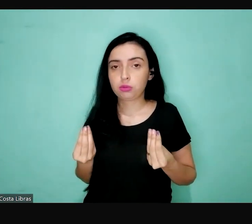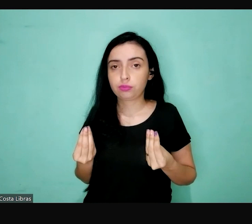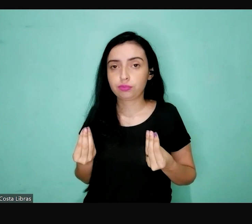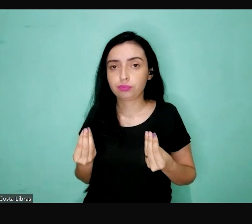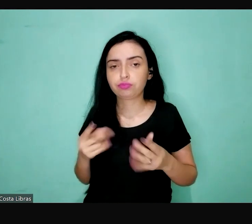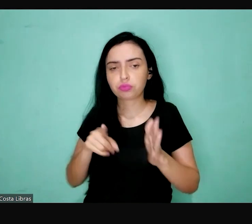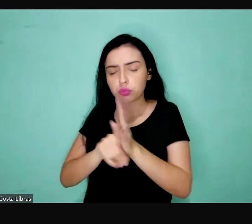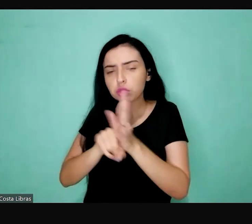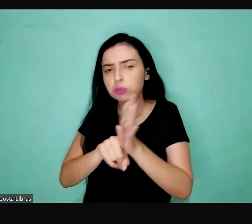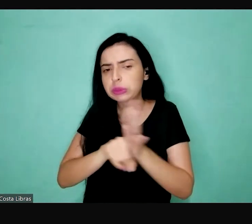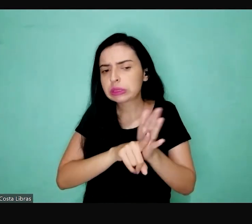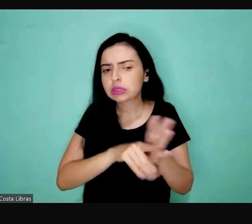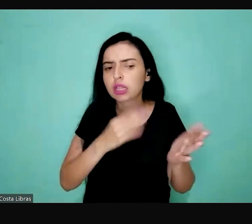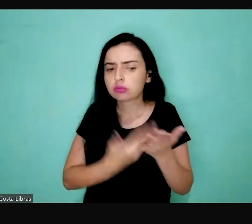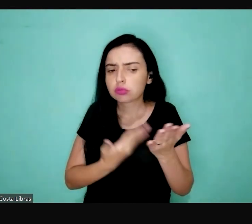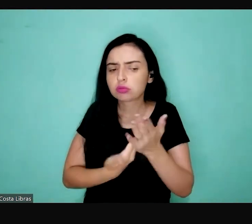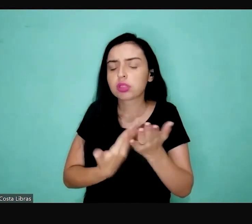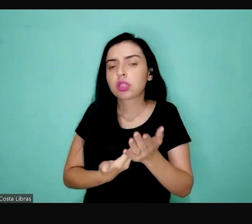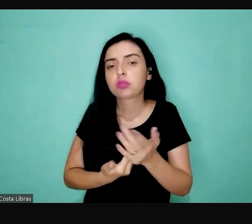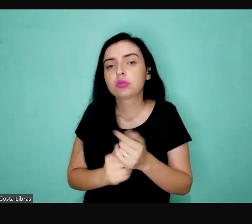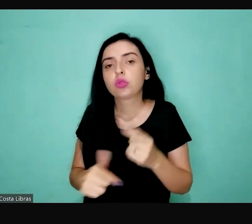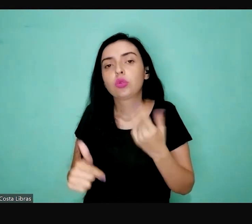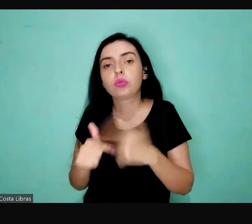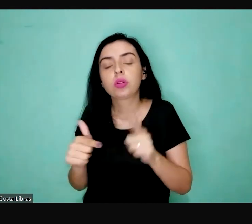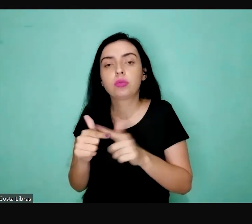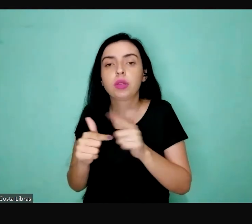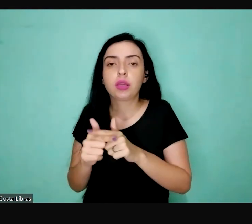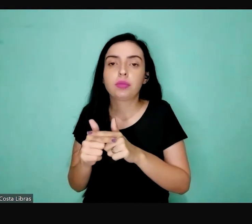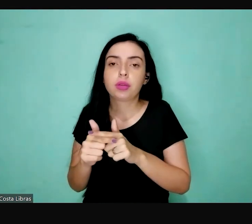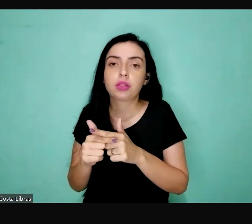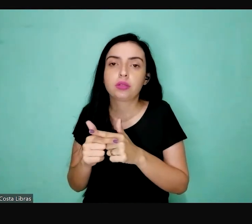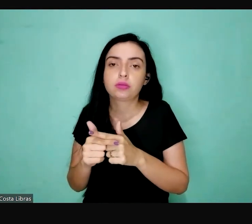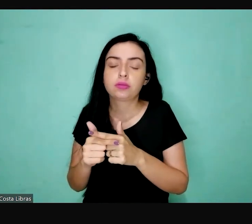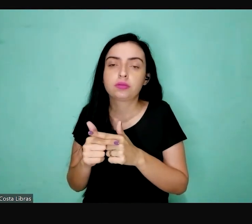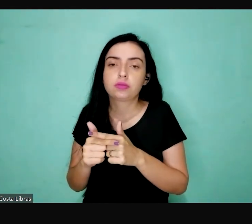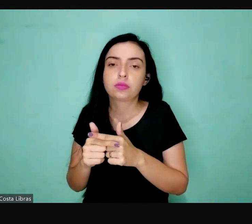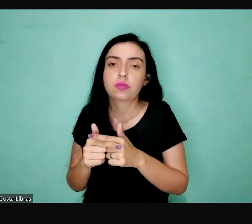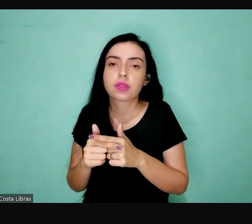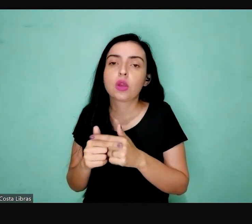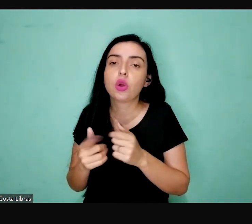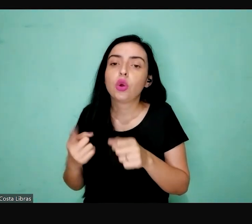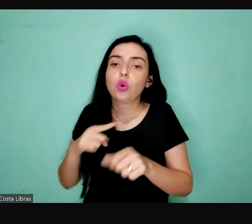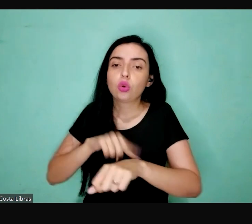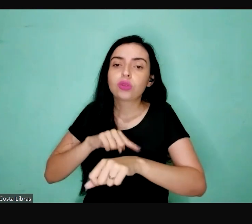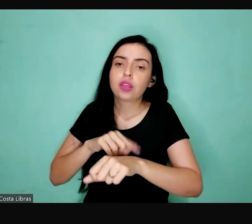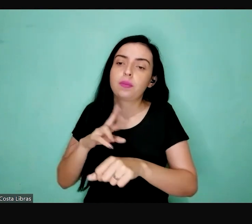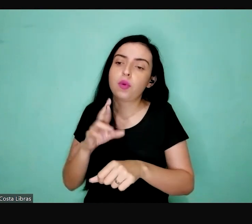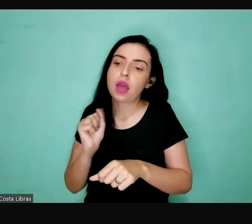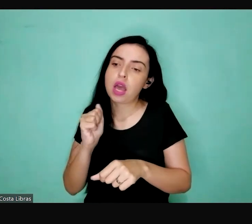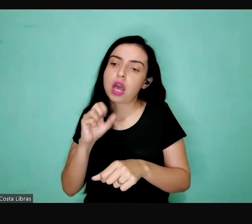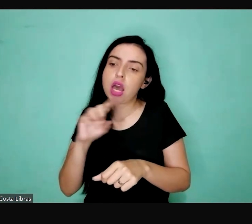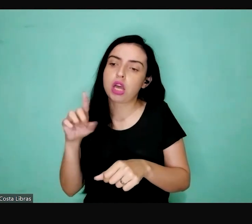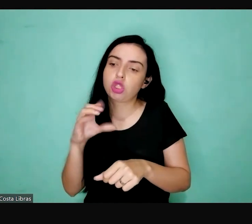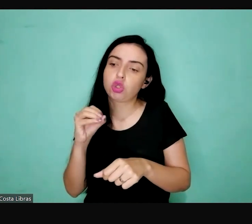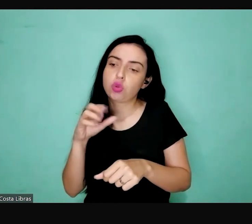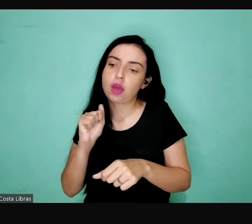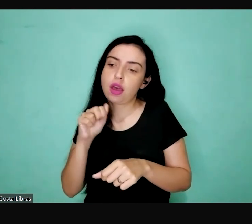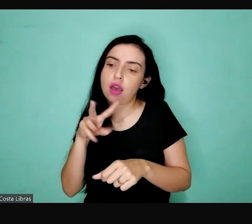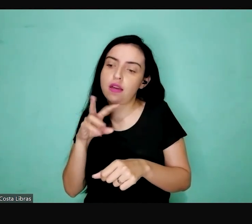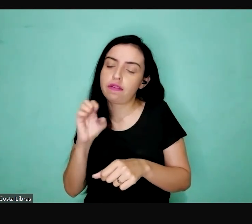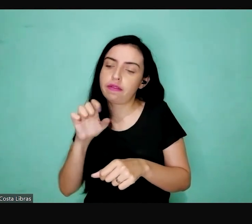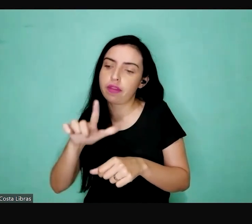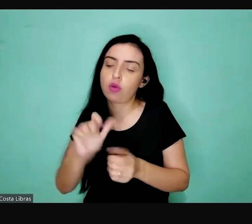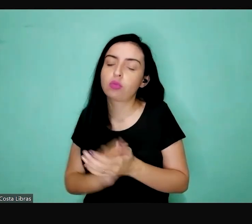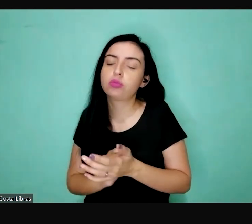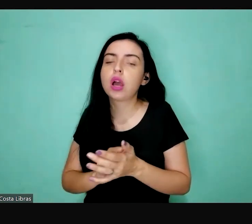estudado é o problema do prazo razoável. A nossa Constituição fala